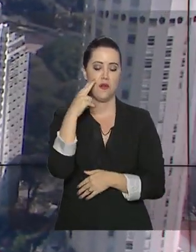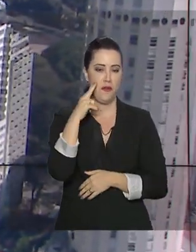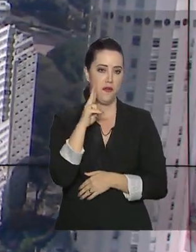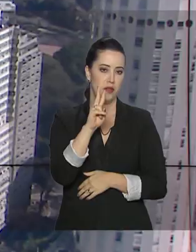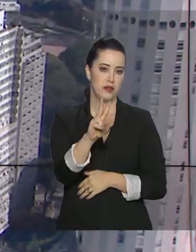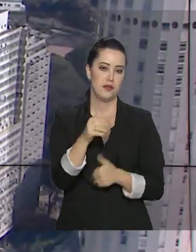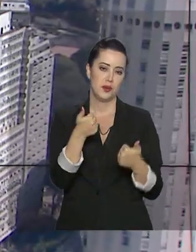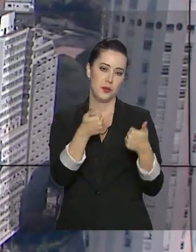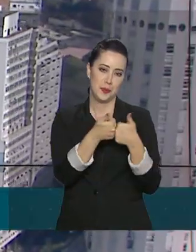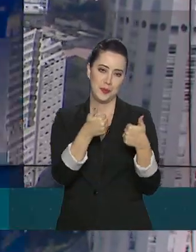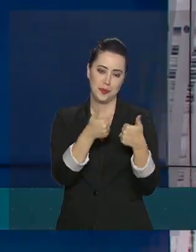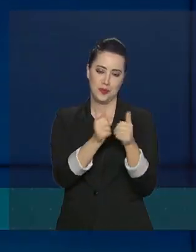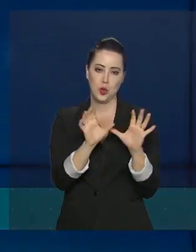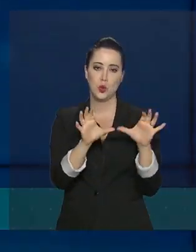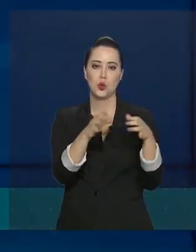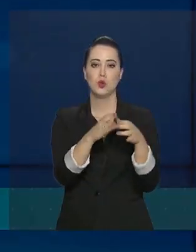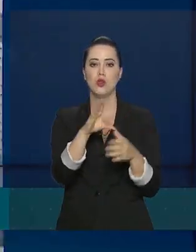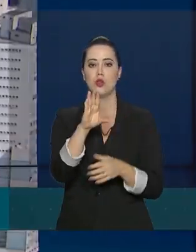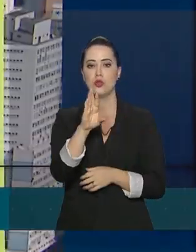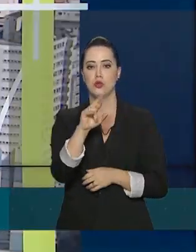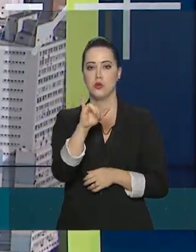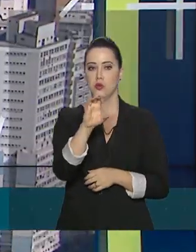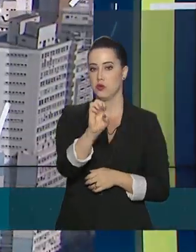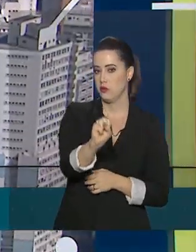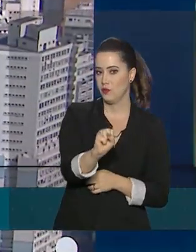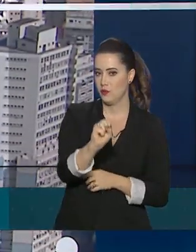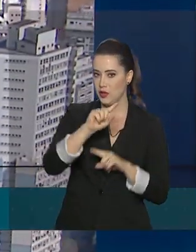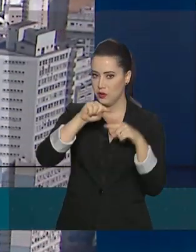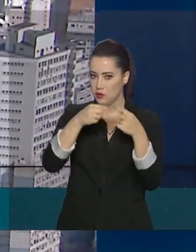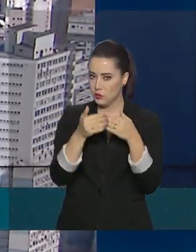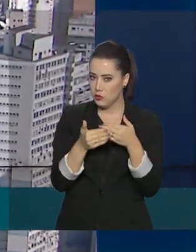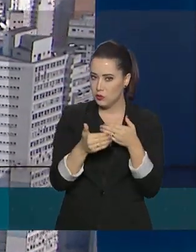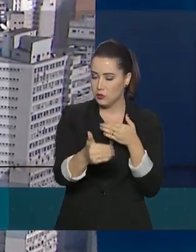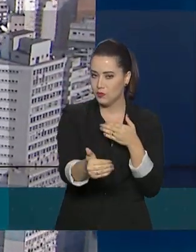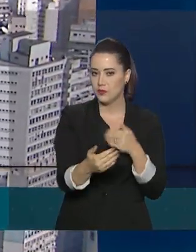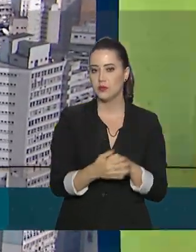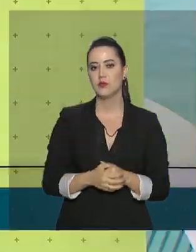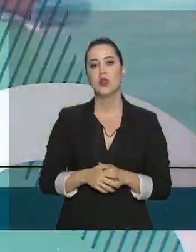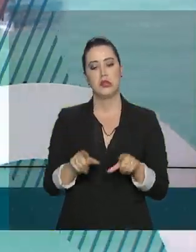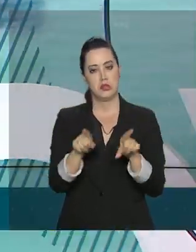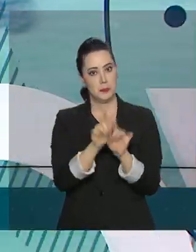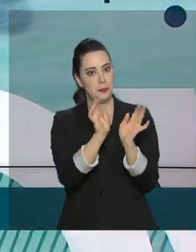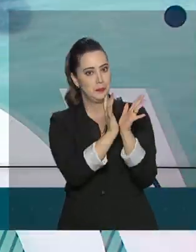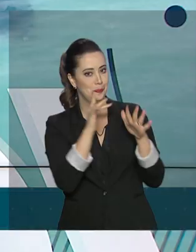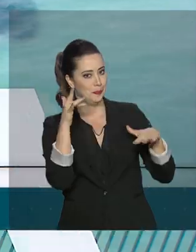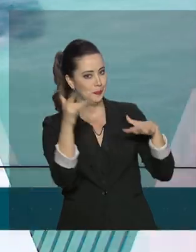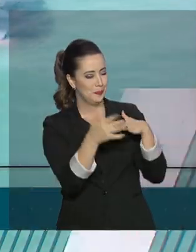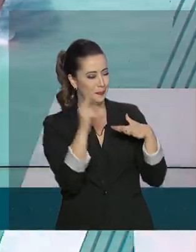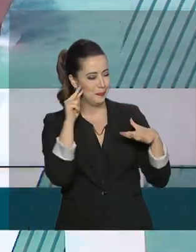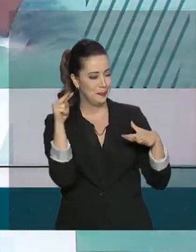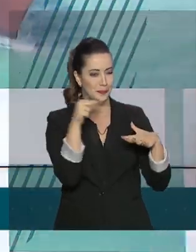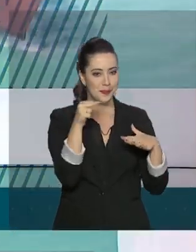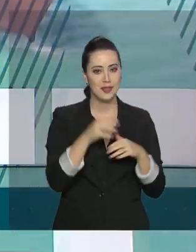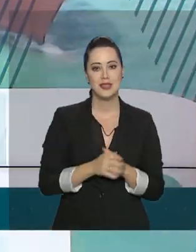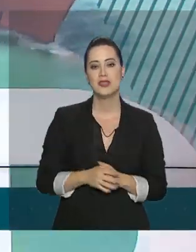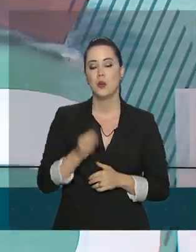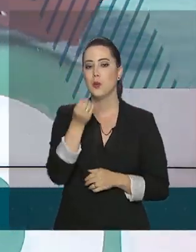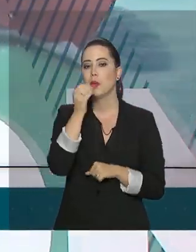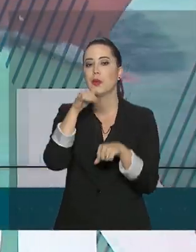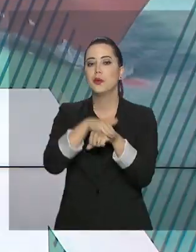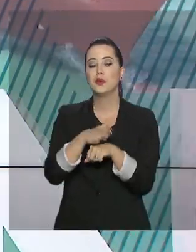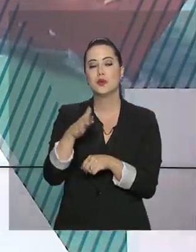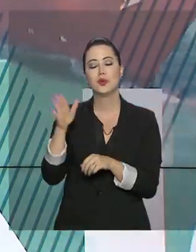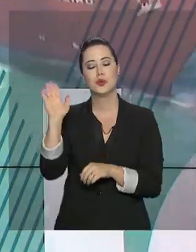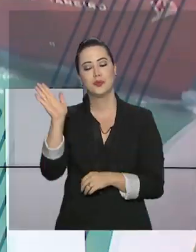continua acompanhando a cobertura completa da cúpula do brics ao longo da nossa programação e também pelas nossas redes sociais em uma boa noite